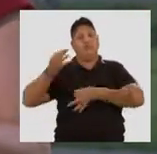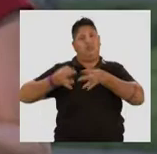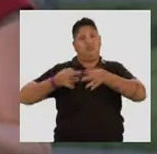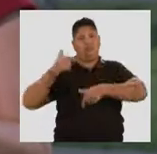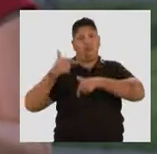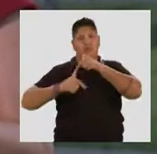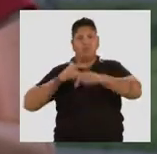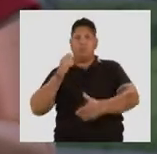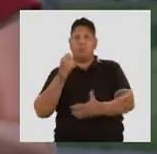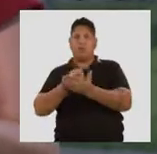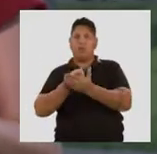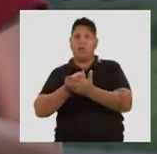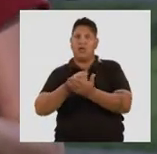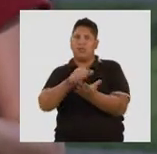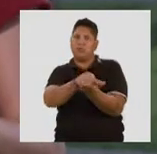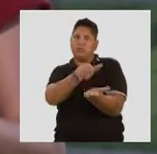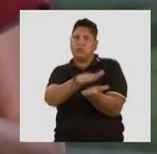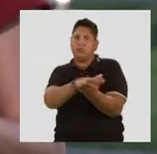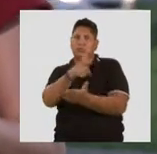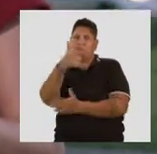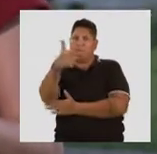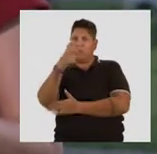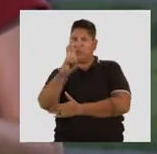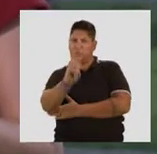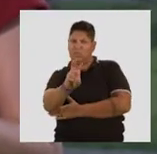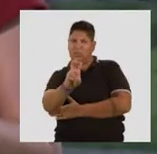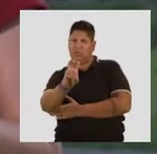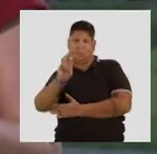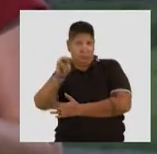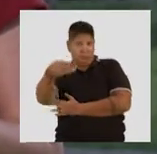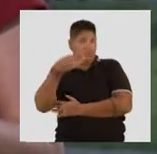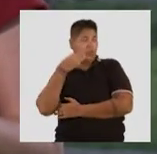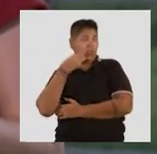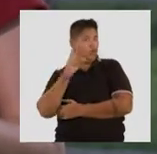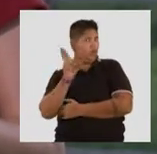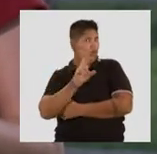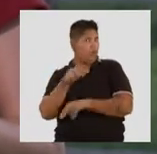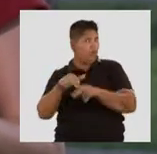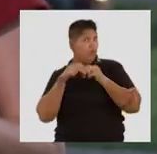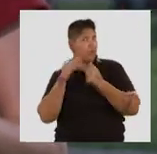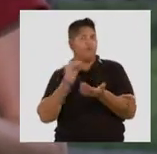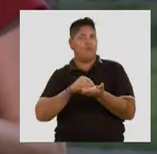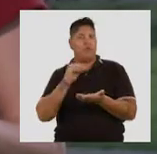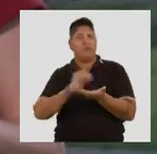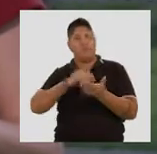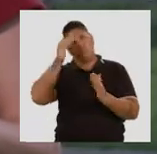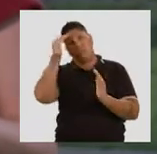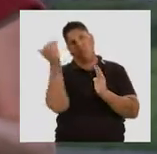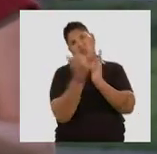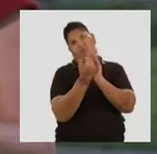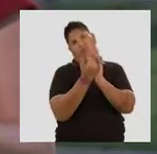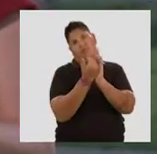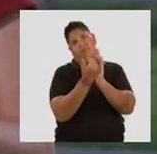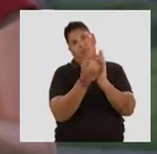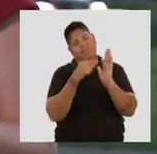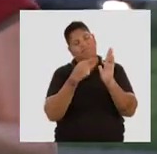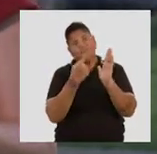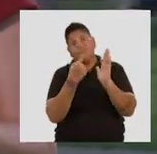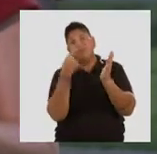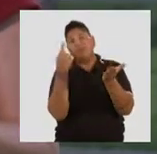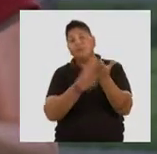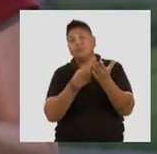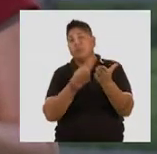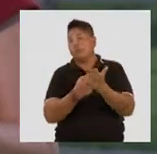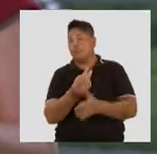condenada pela Justiça do Trabalho a pagar multa de 25 milhões de reais por descumprir termo firmado com o